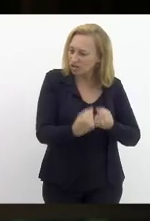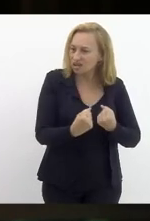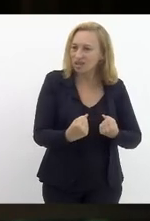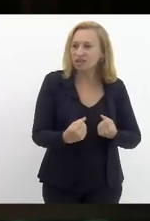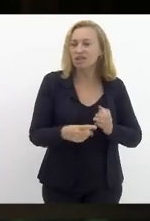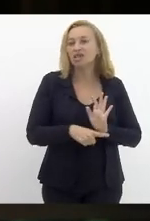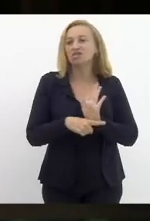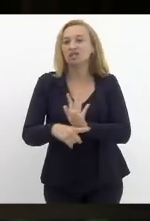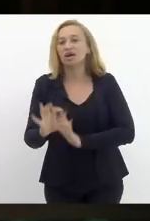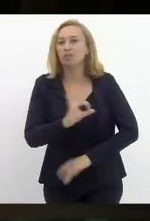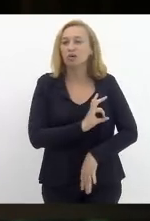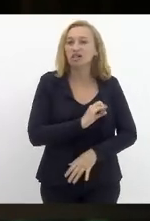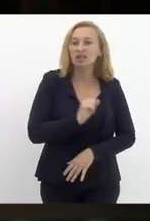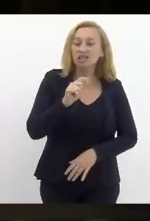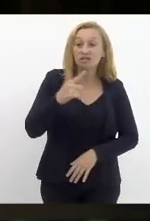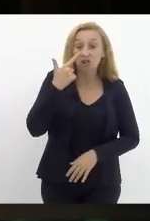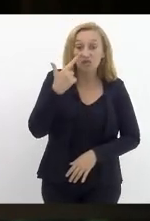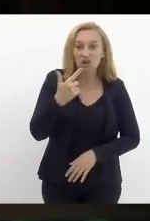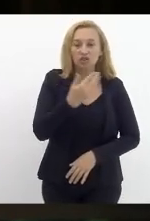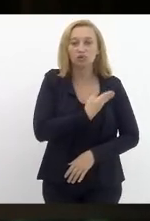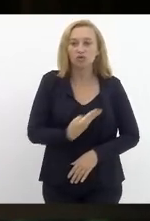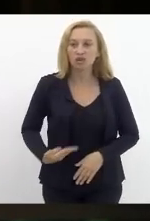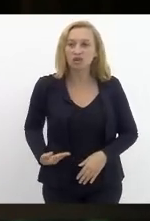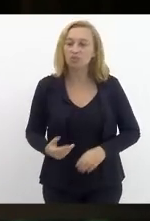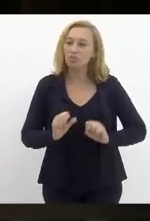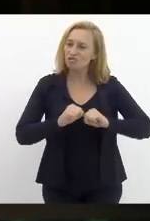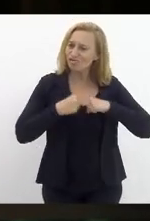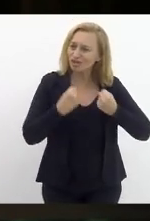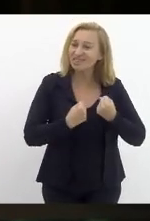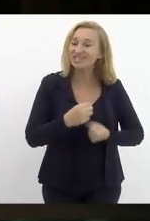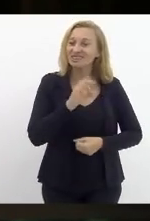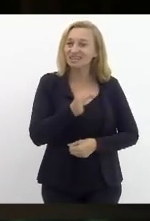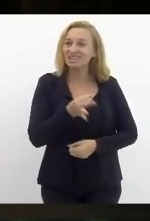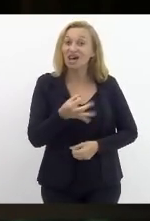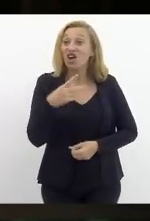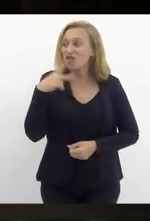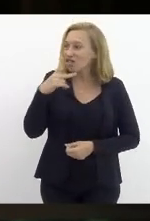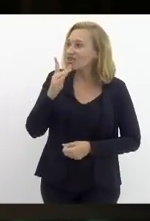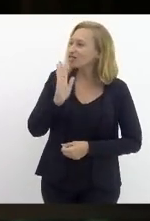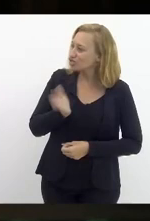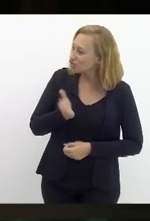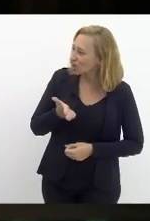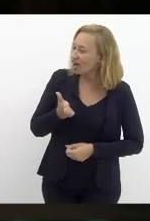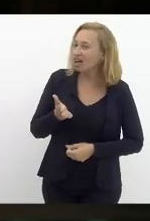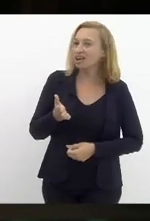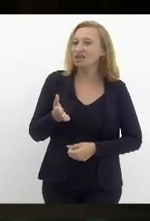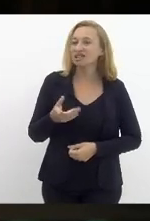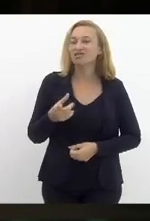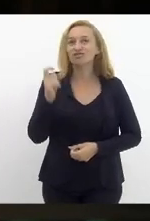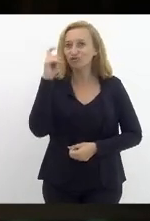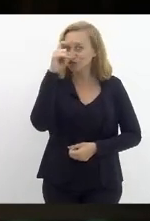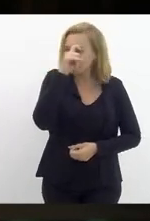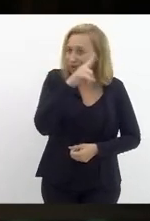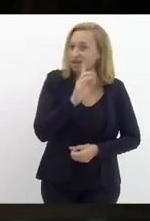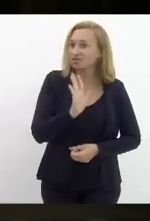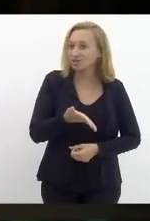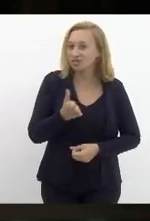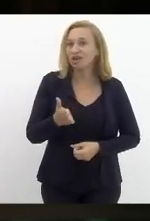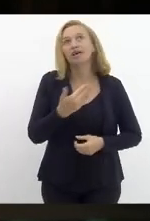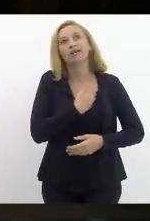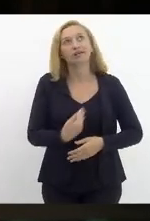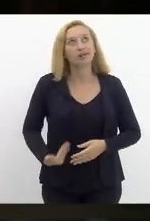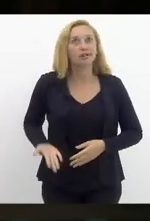Polícia Civil. Vejo o governador empenhado de fato, e eu falo porque já tive muita dificuldade em